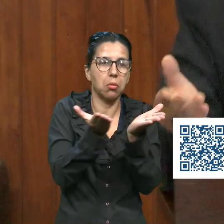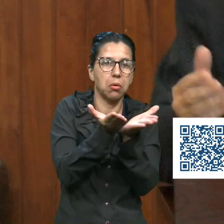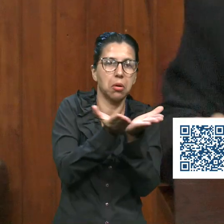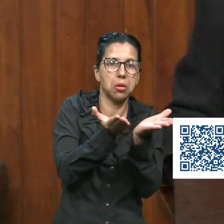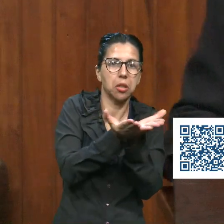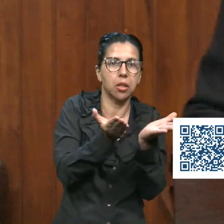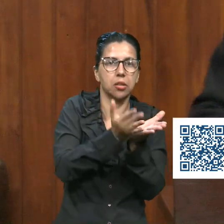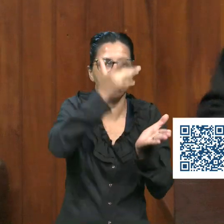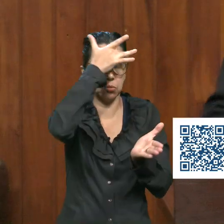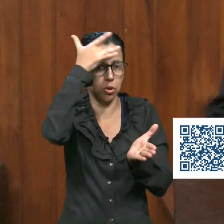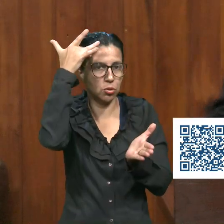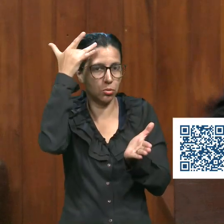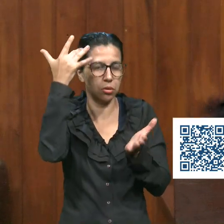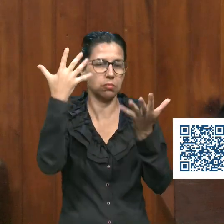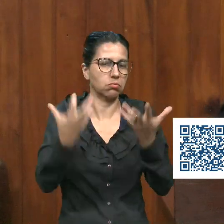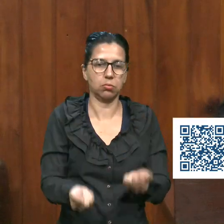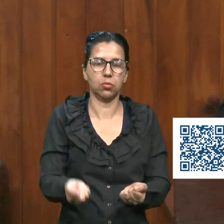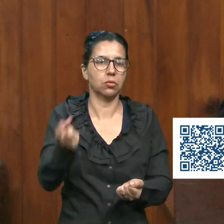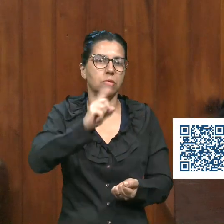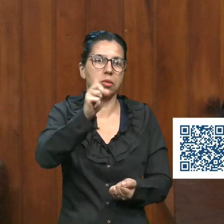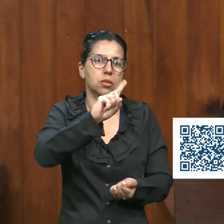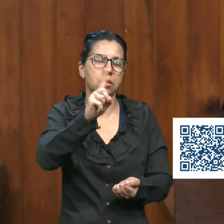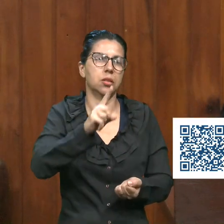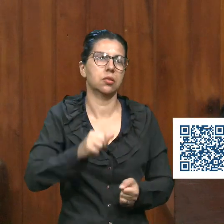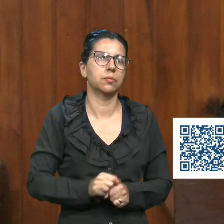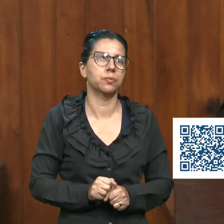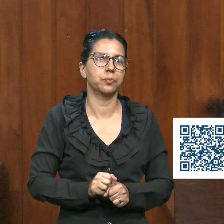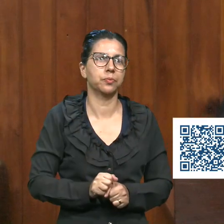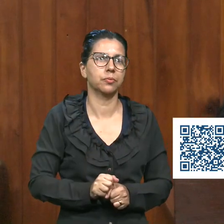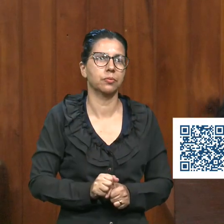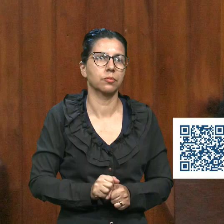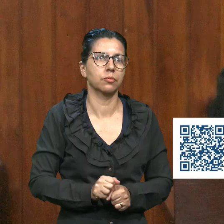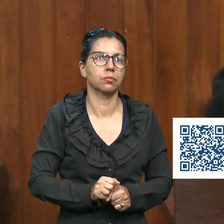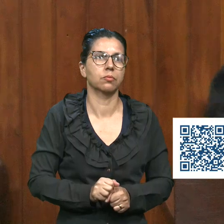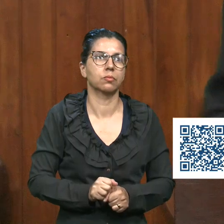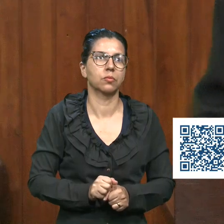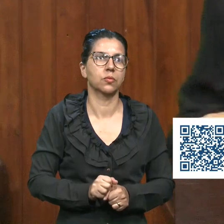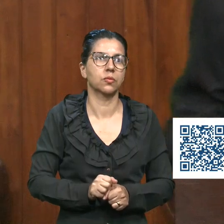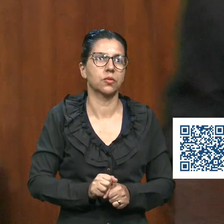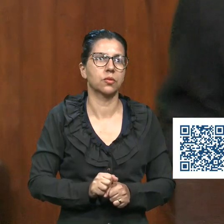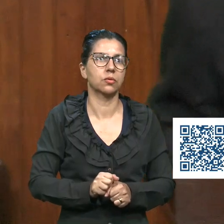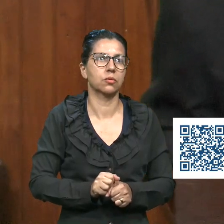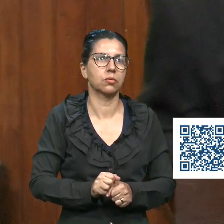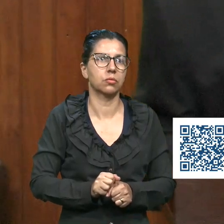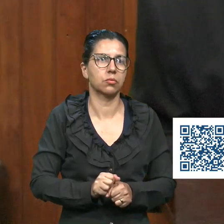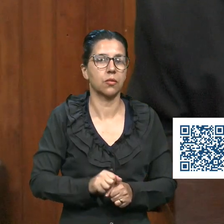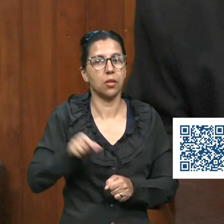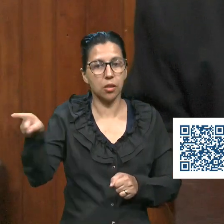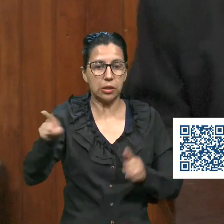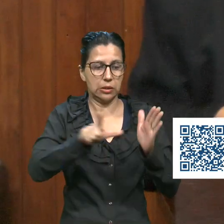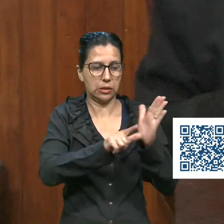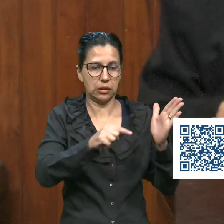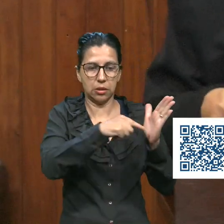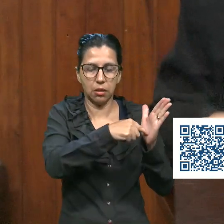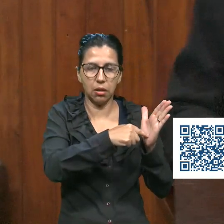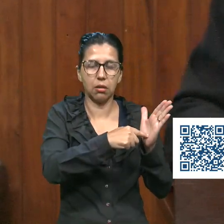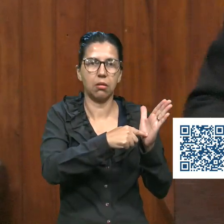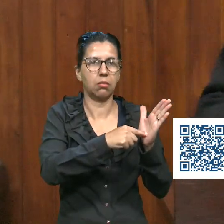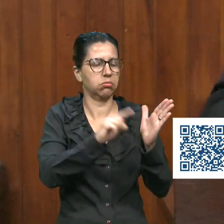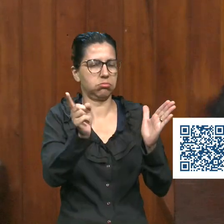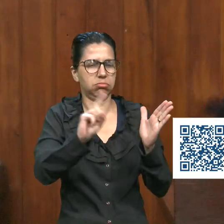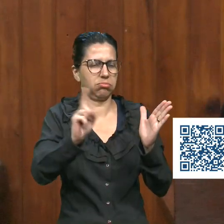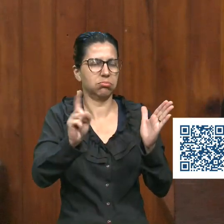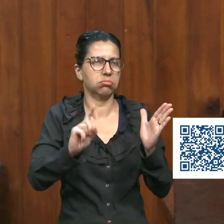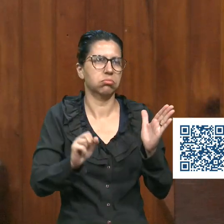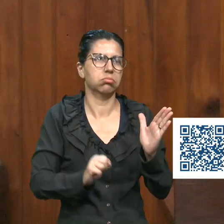essa a minha posição, por essas razões, senhor presidente, porque o Supremo Tribunal Federal não pode legislar sobre essa matéria, porque é uma matéria,